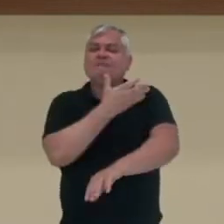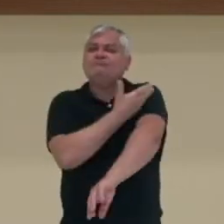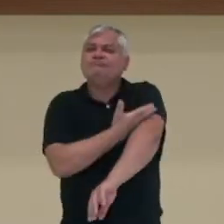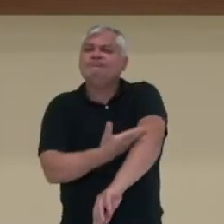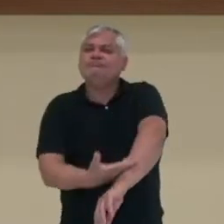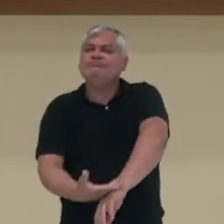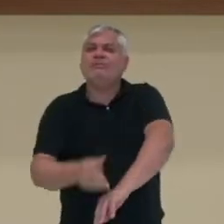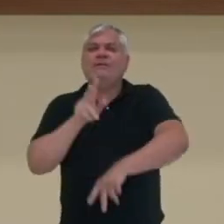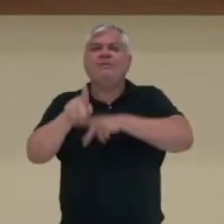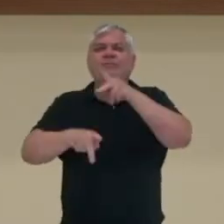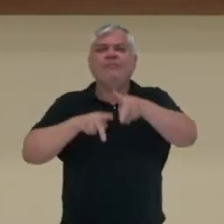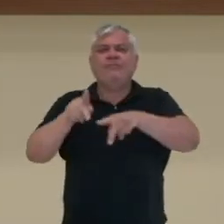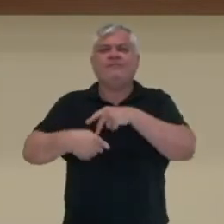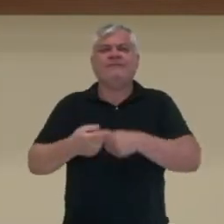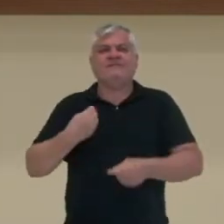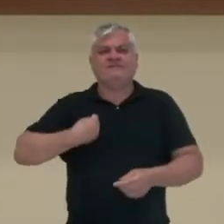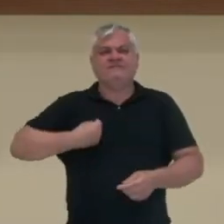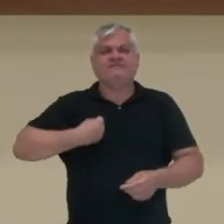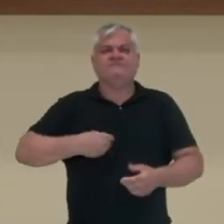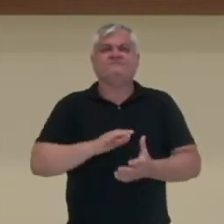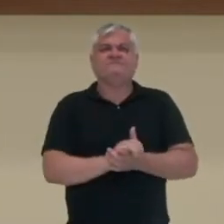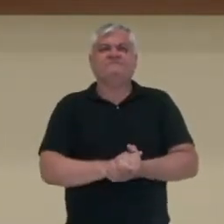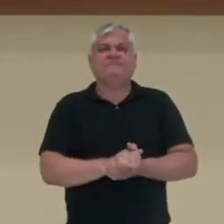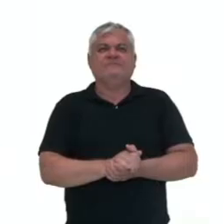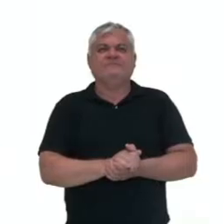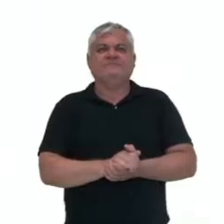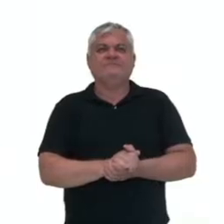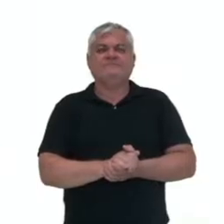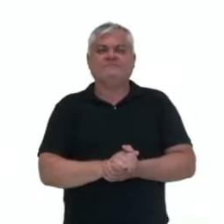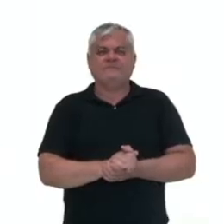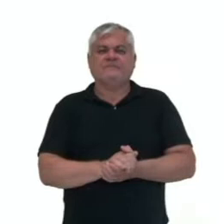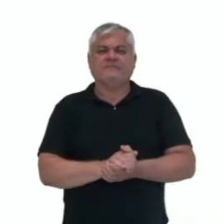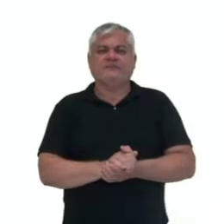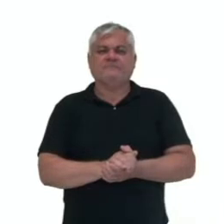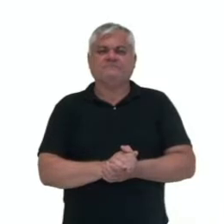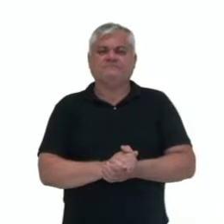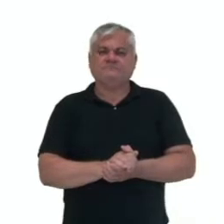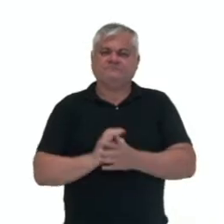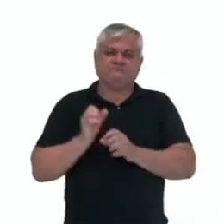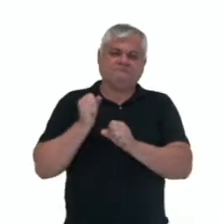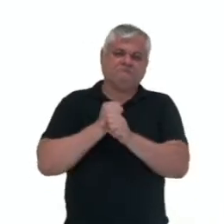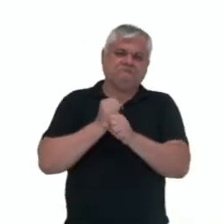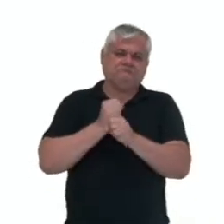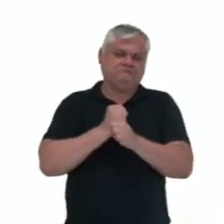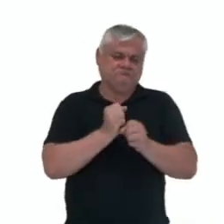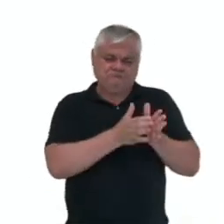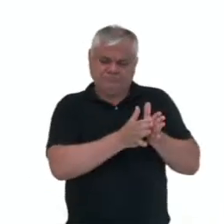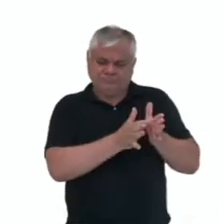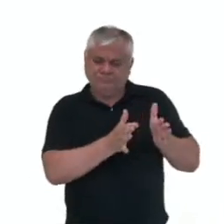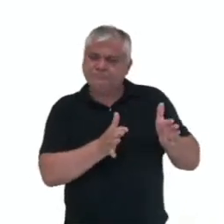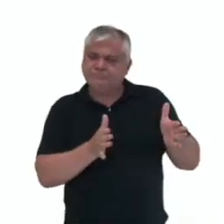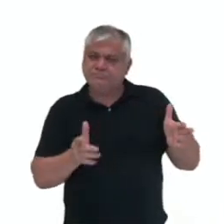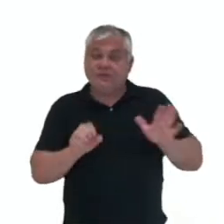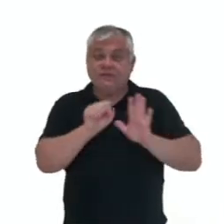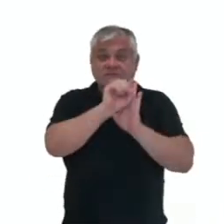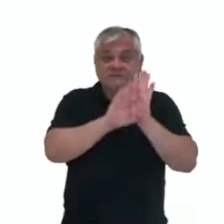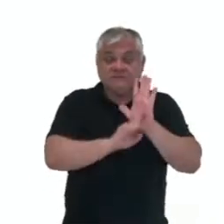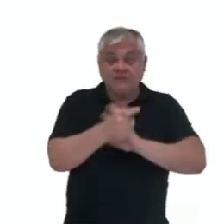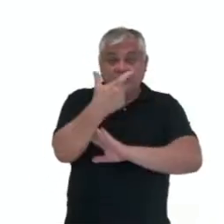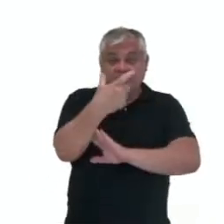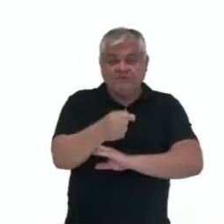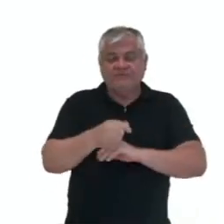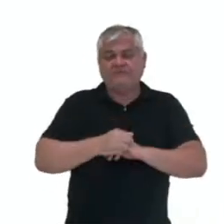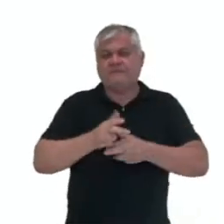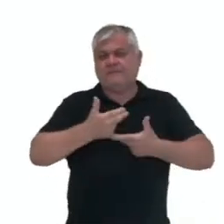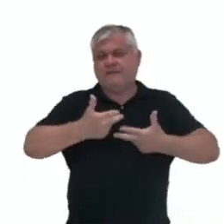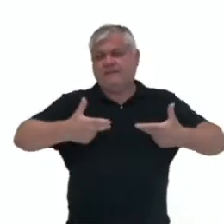populares do cotidiano. Bom, ao longo do século XX, uma série de ritmos e danças passaram a